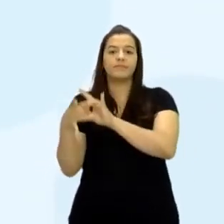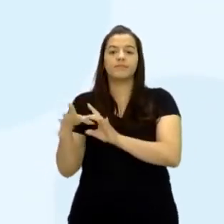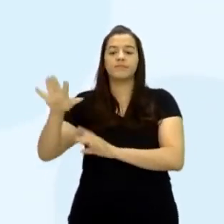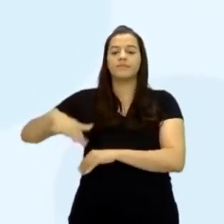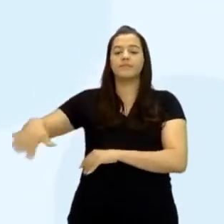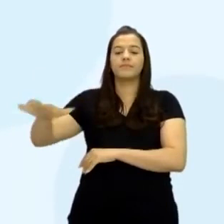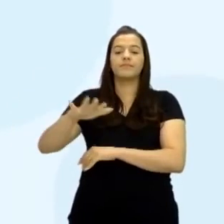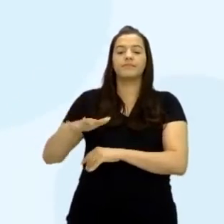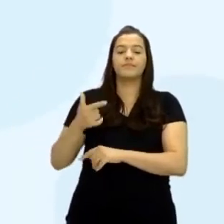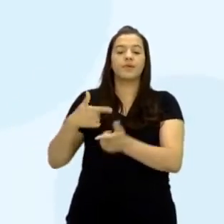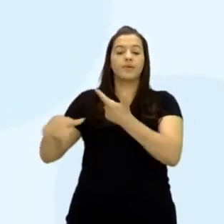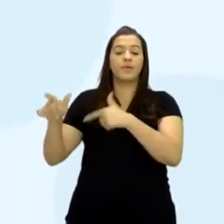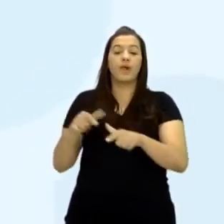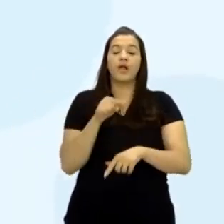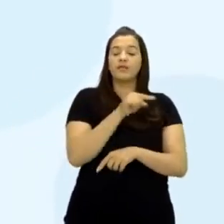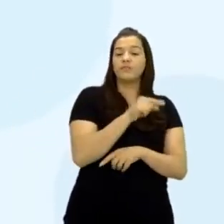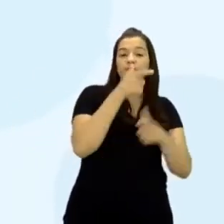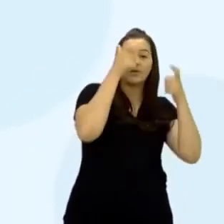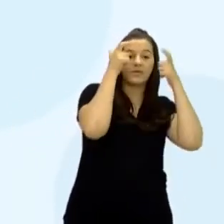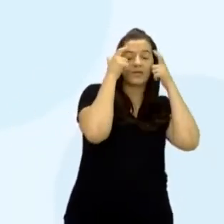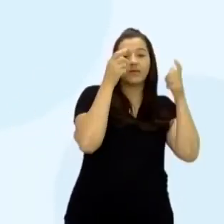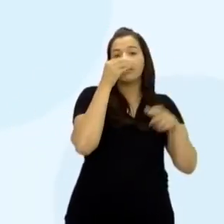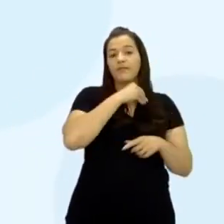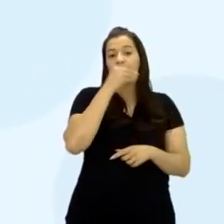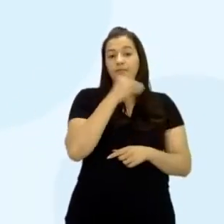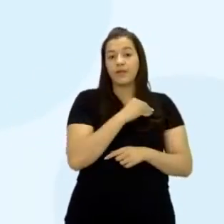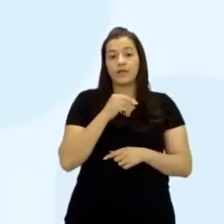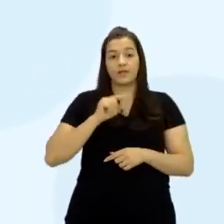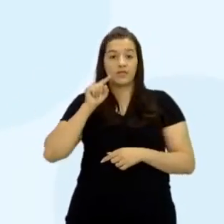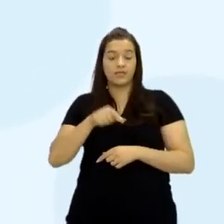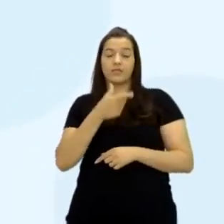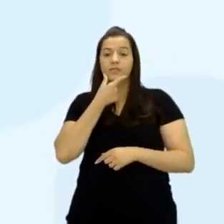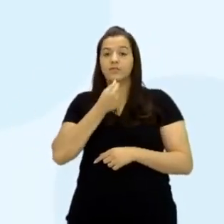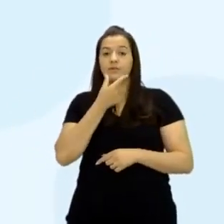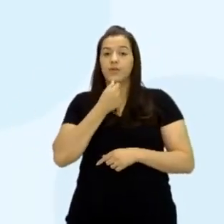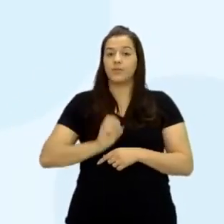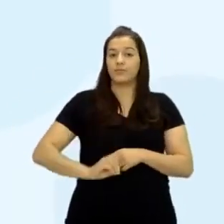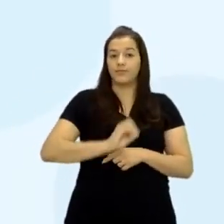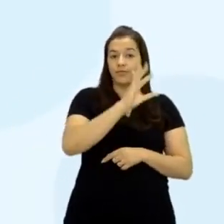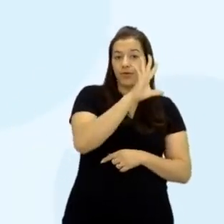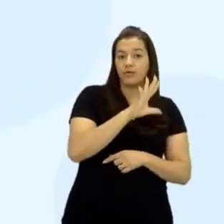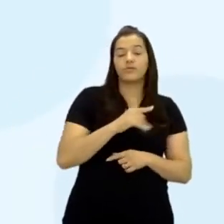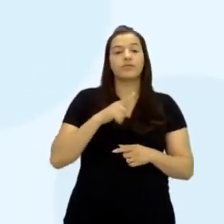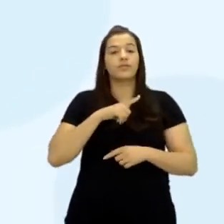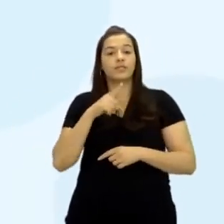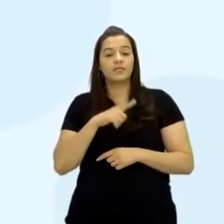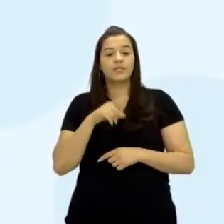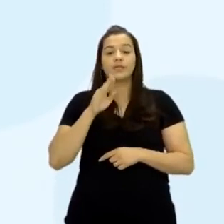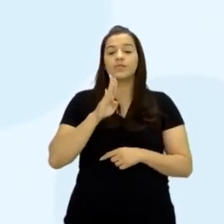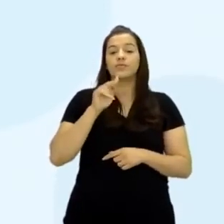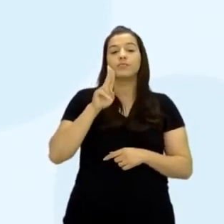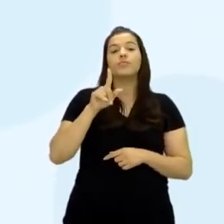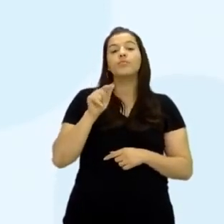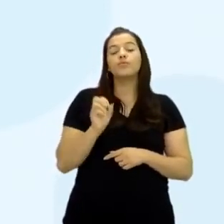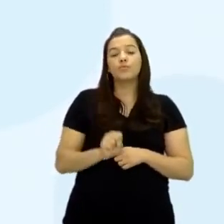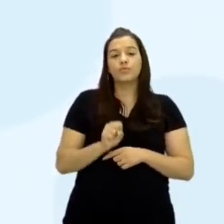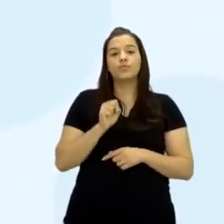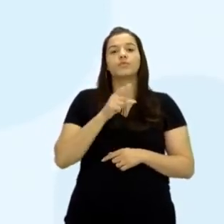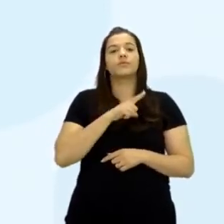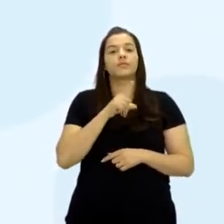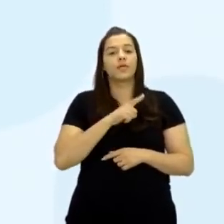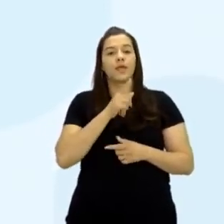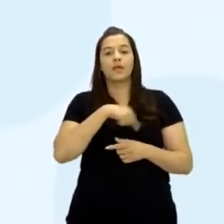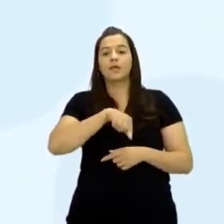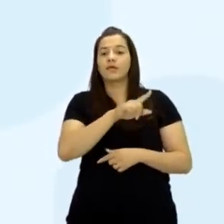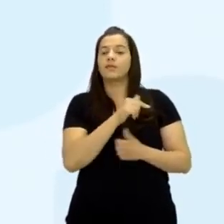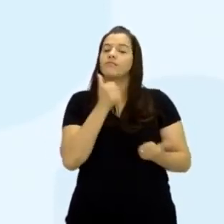seu suzerano, então o rei ele está com o seu poder meio fragilizado, só que ele tem os burgos, né? E nos burgos ele